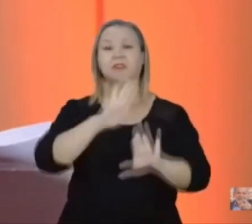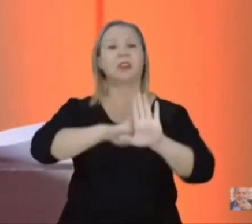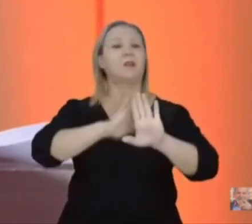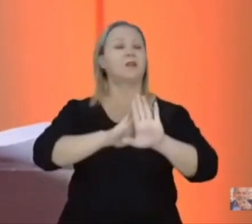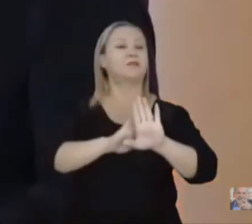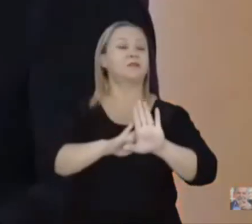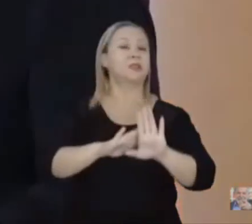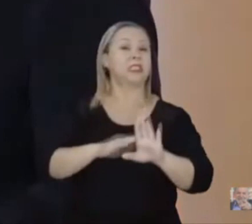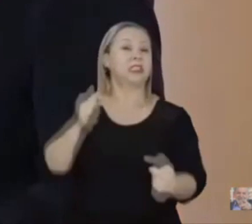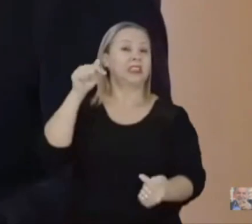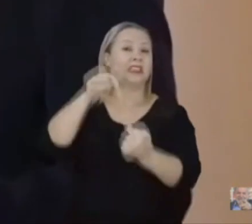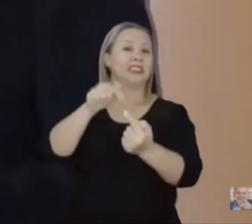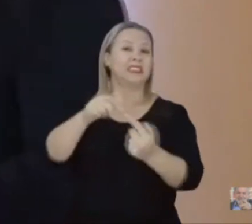grosseiro.